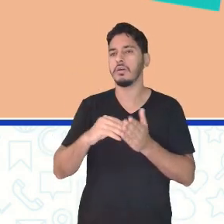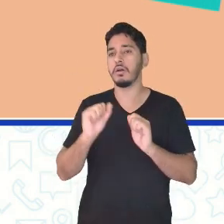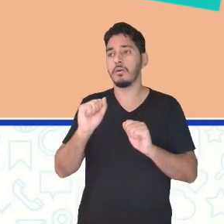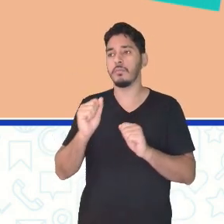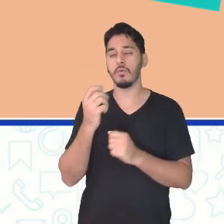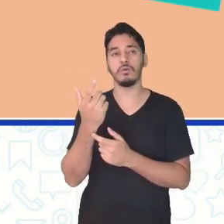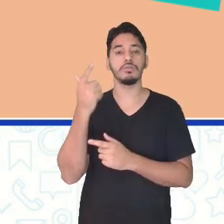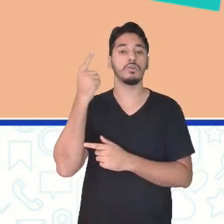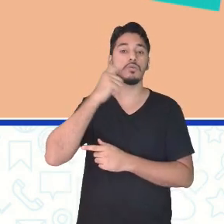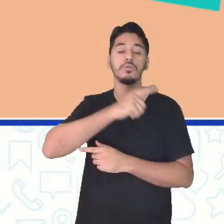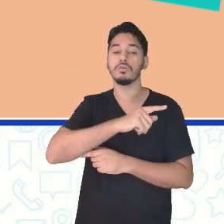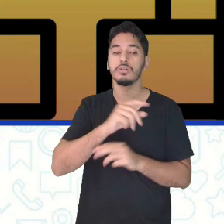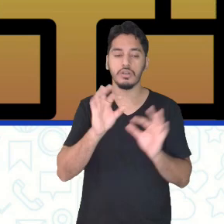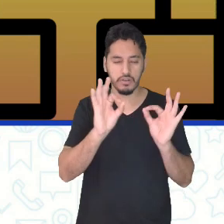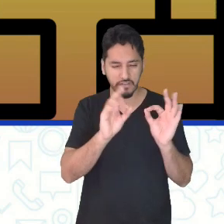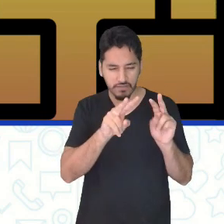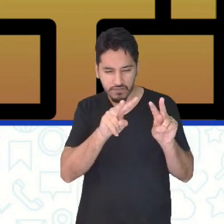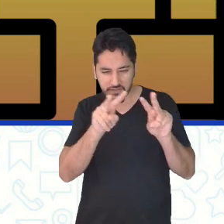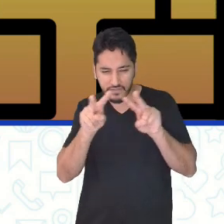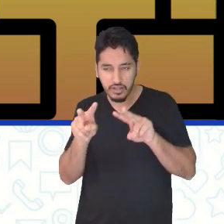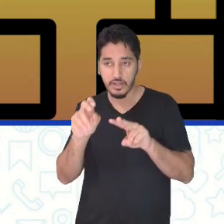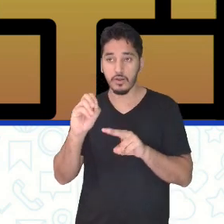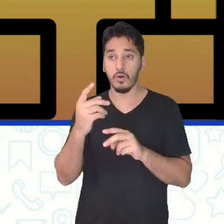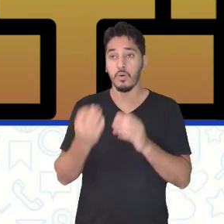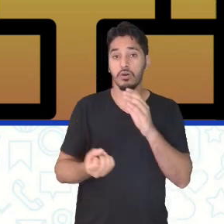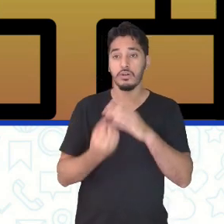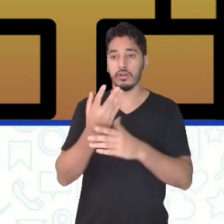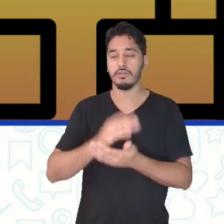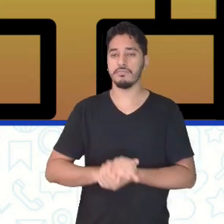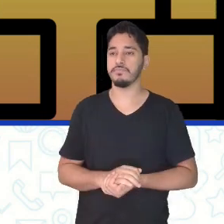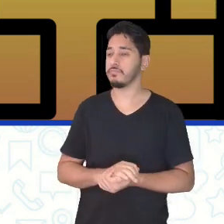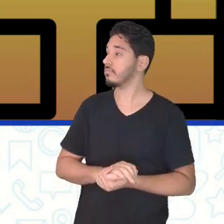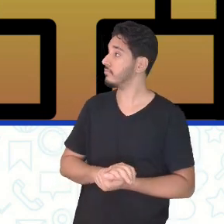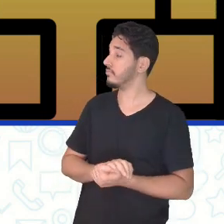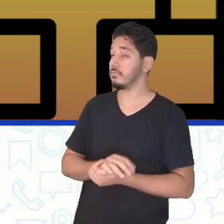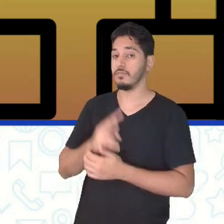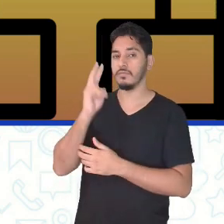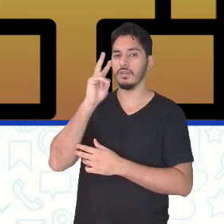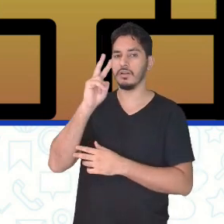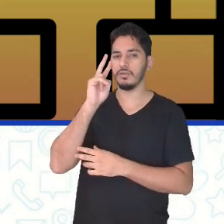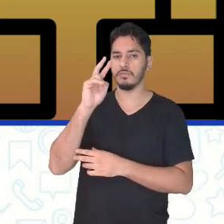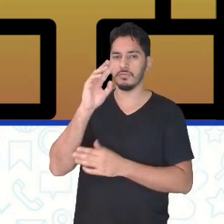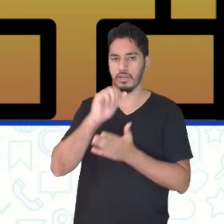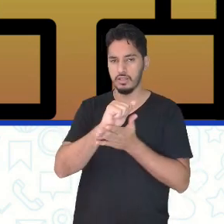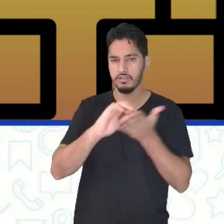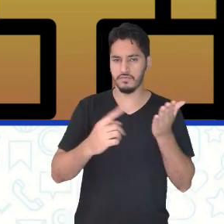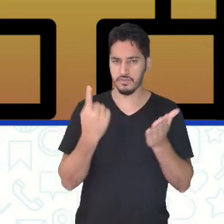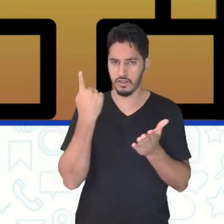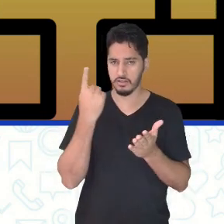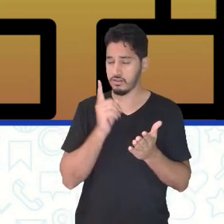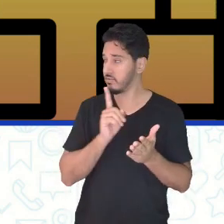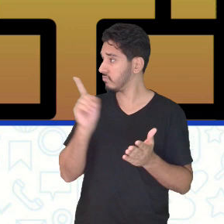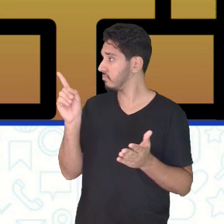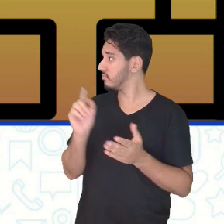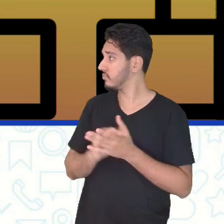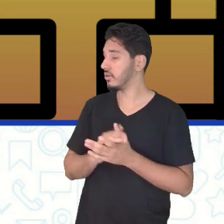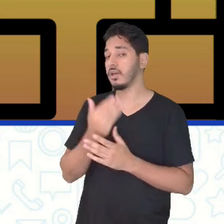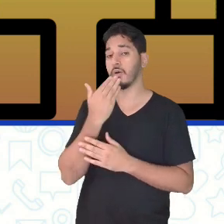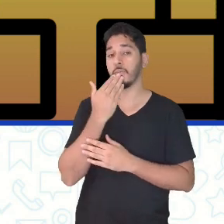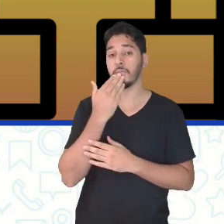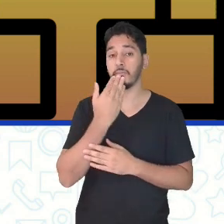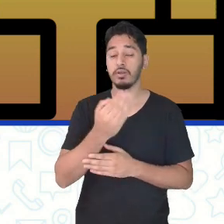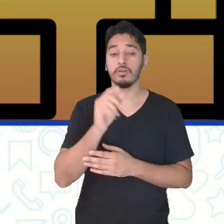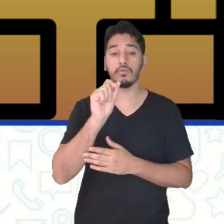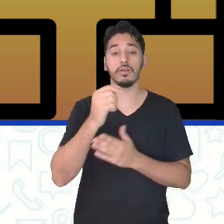possa conseguir observar ou montar. Lembra dessa atividade? Essa atividade aí, pessoal, eu pedi na